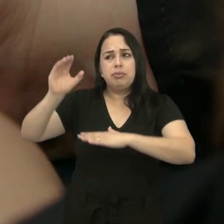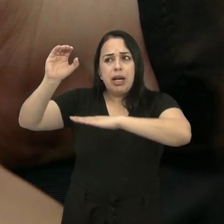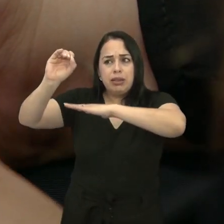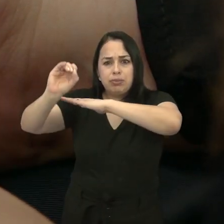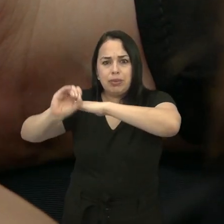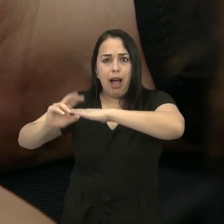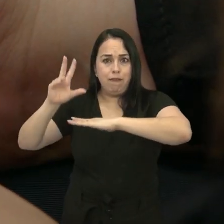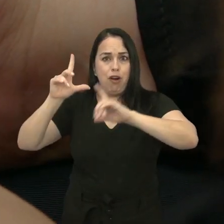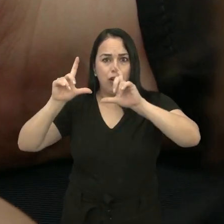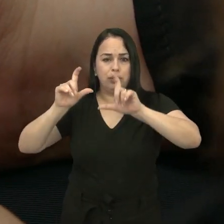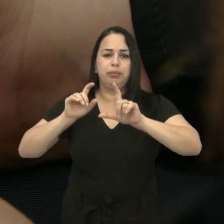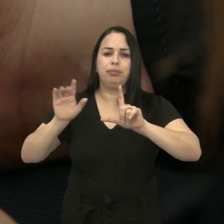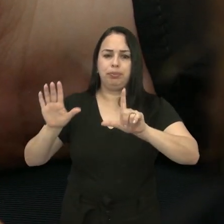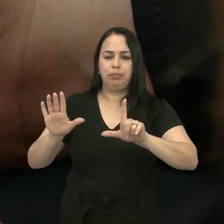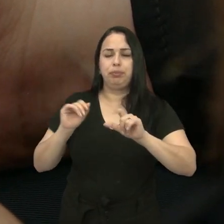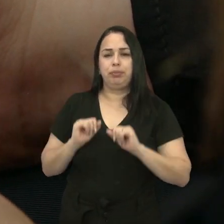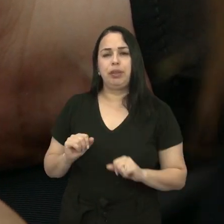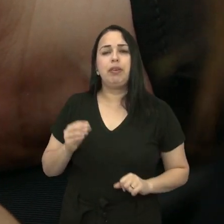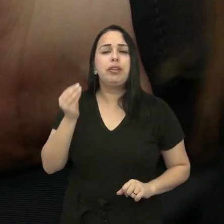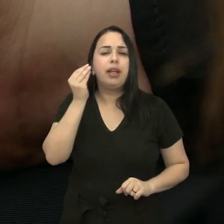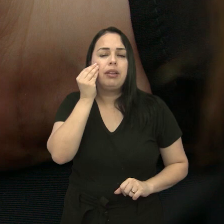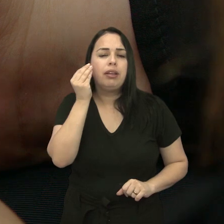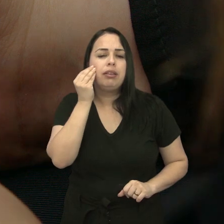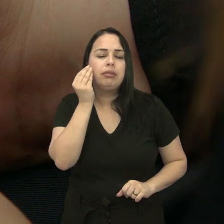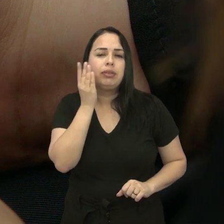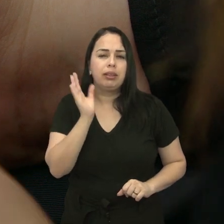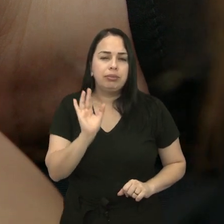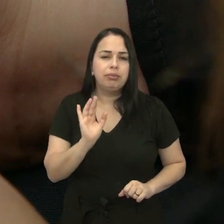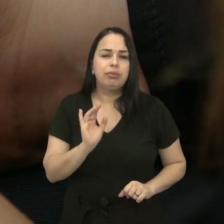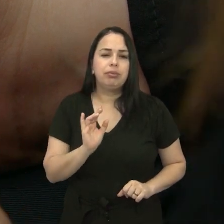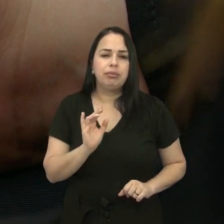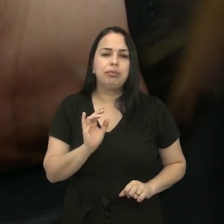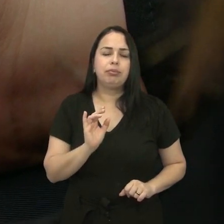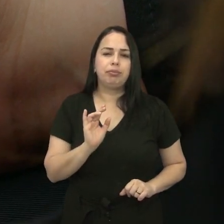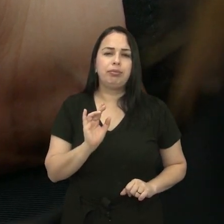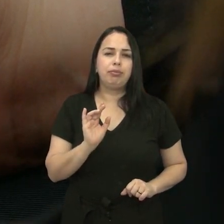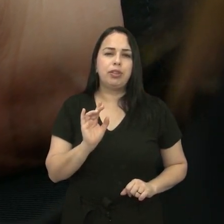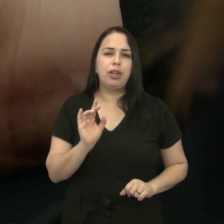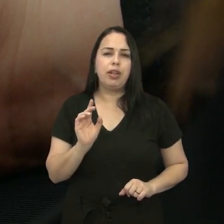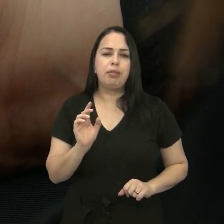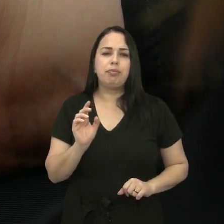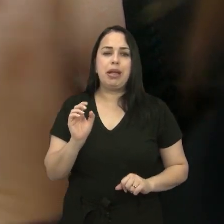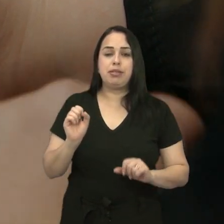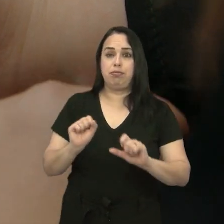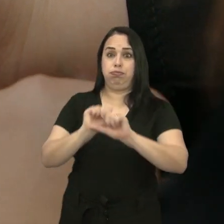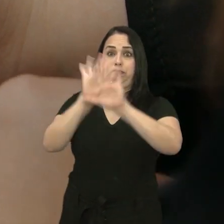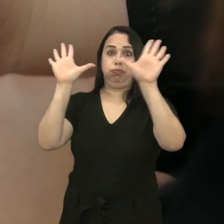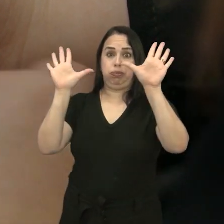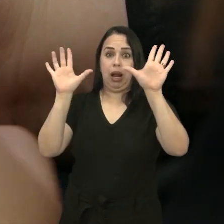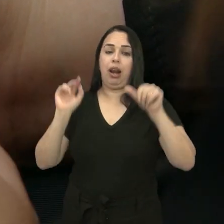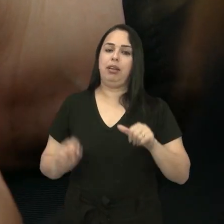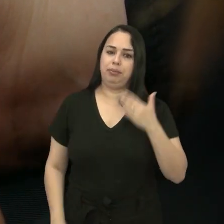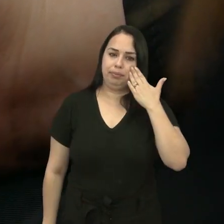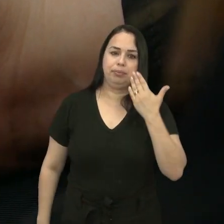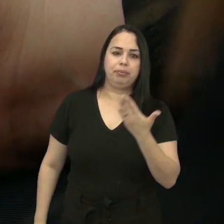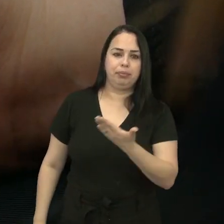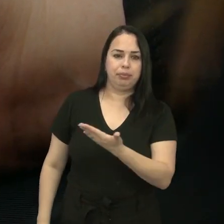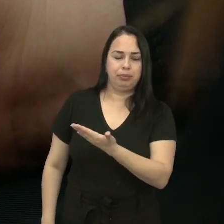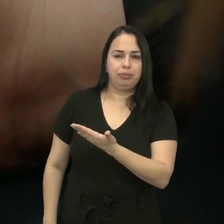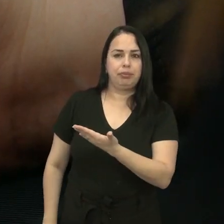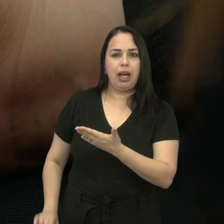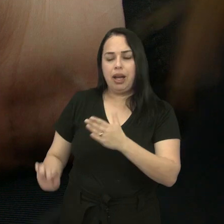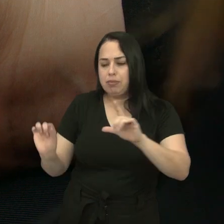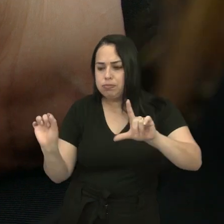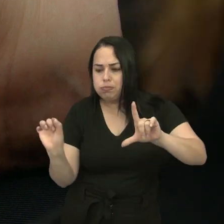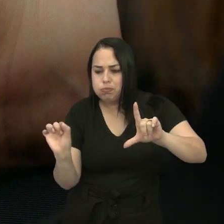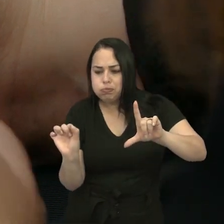tá, né, tudo organizado. Mas vamos supor que ela fosse feita, tivesse sido feita mais clara, assim. Então aqui eu tenho a opção